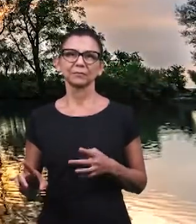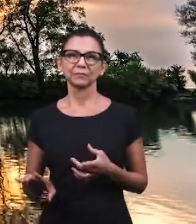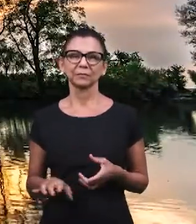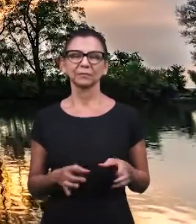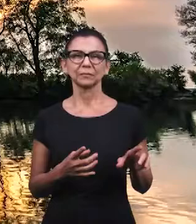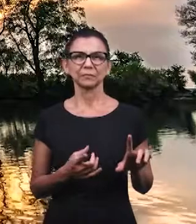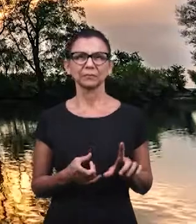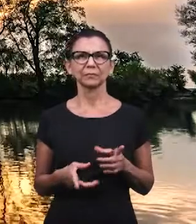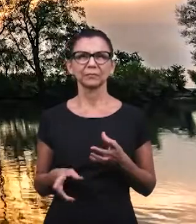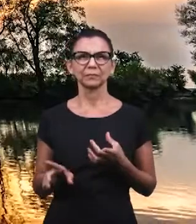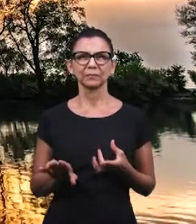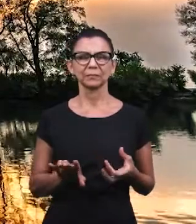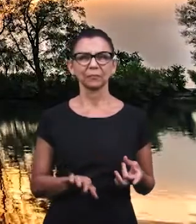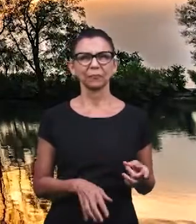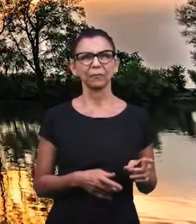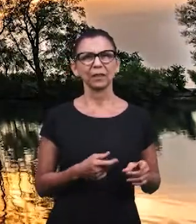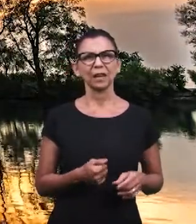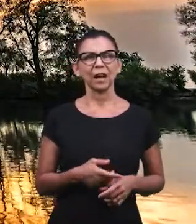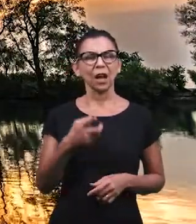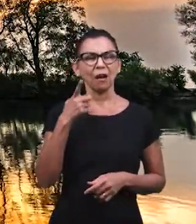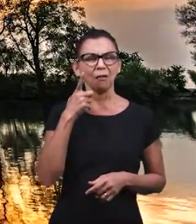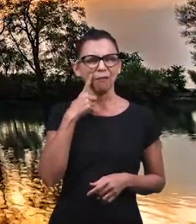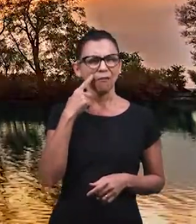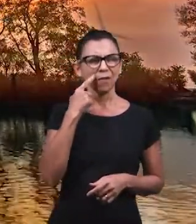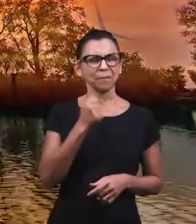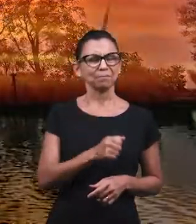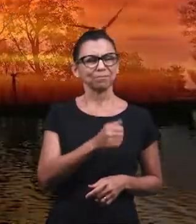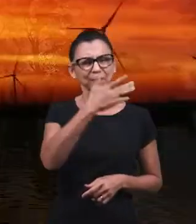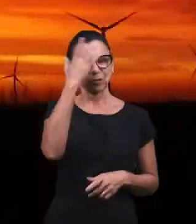Passa bem, o outro carestia.